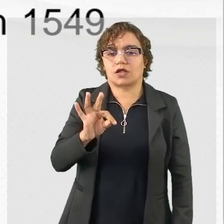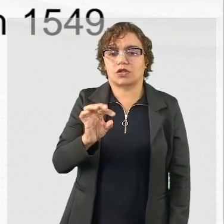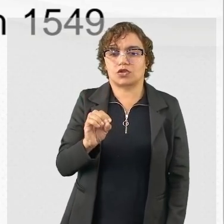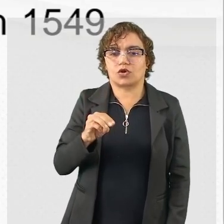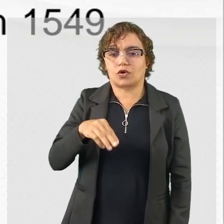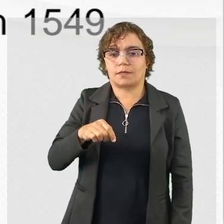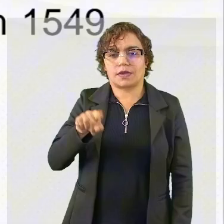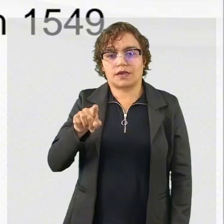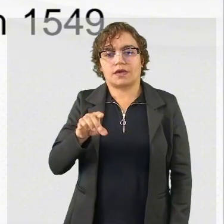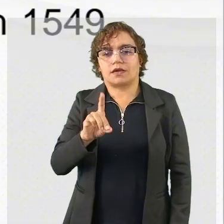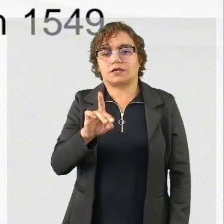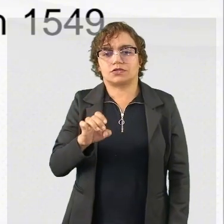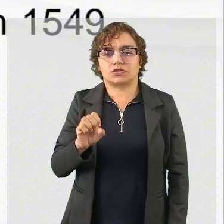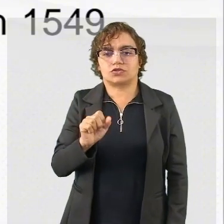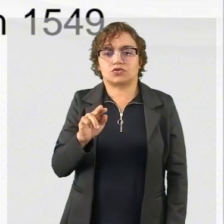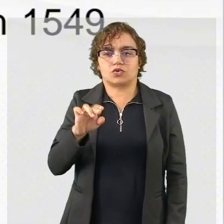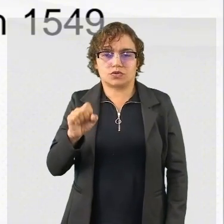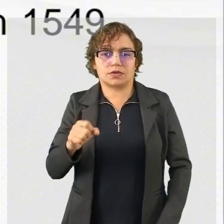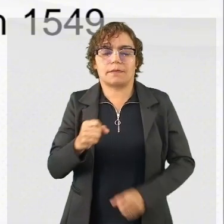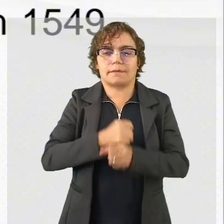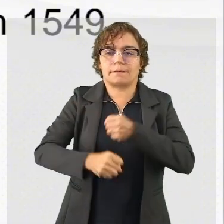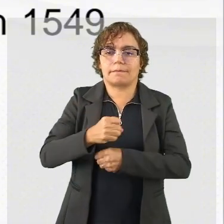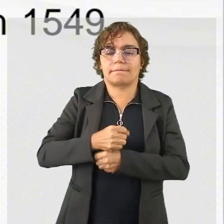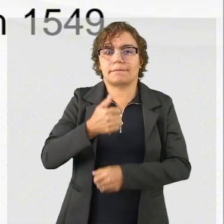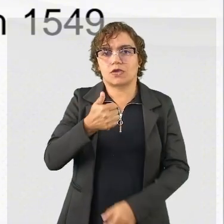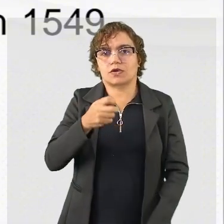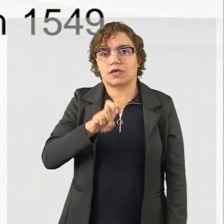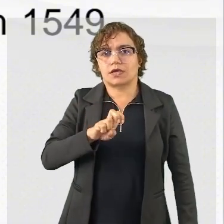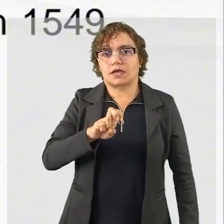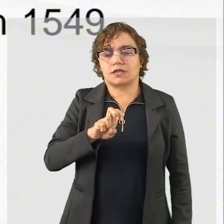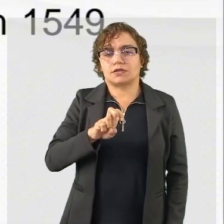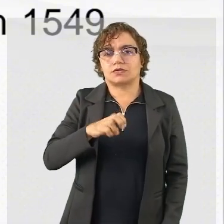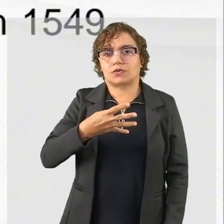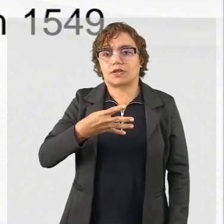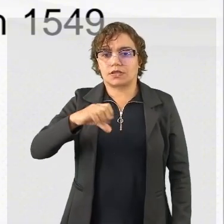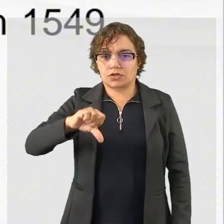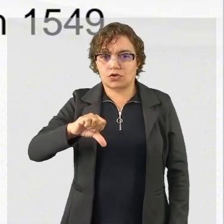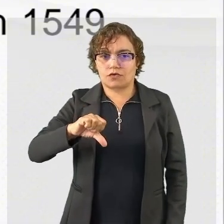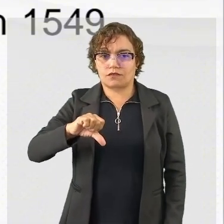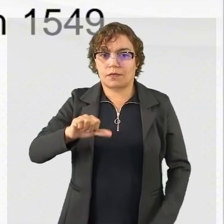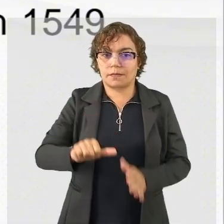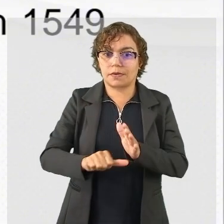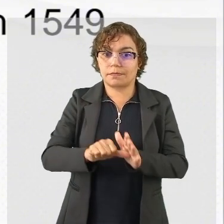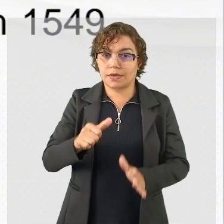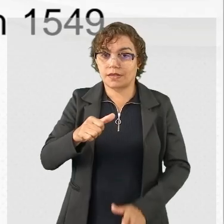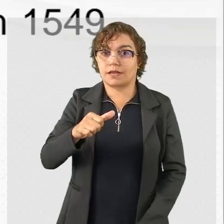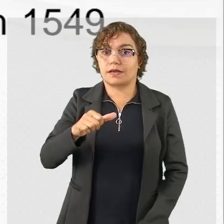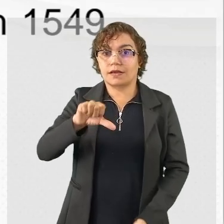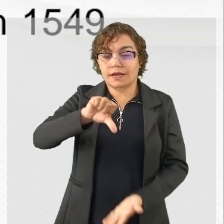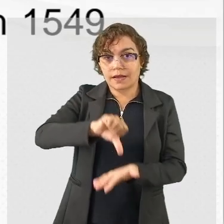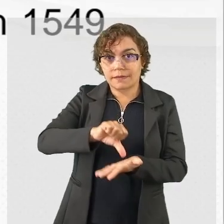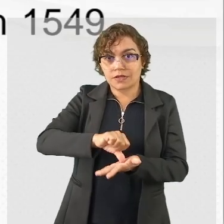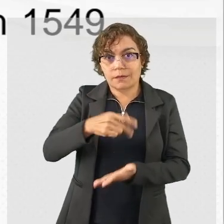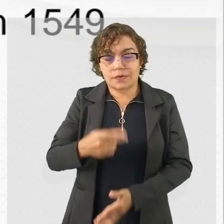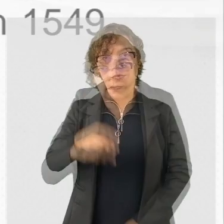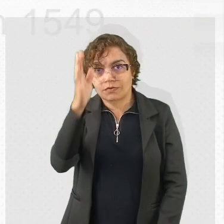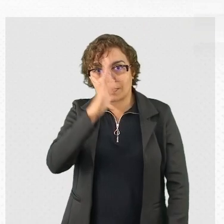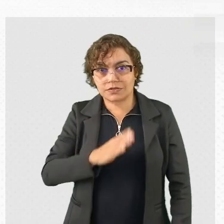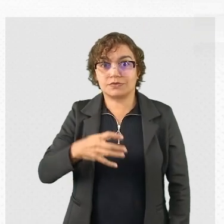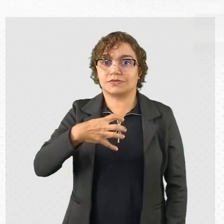Souza, em 1549, que vai fundar Salvador enquanto a primeira capital do Brasil.